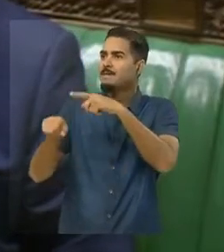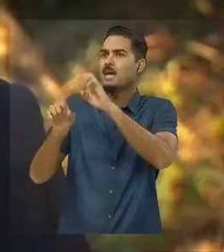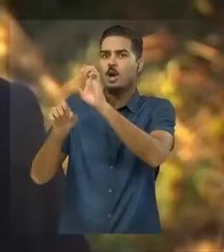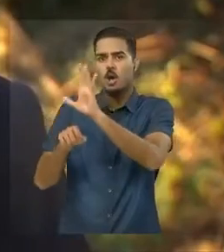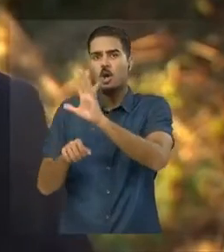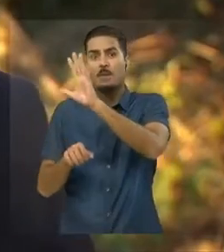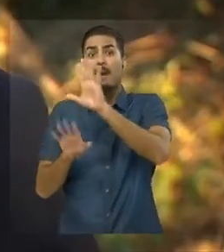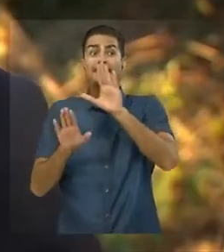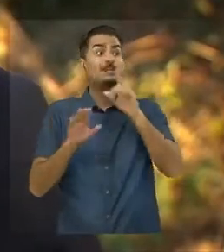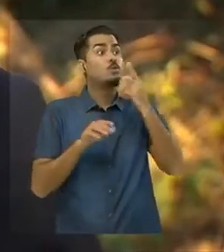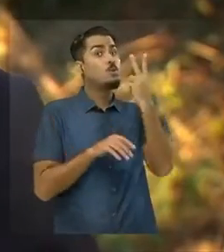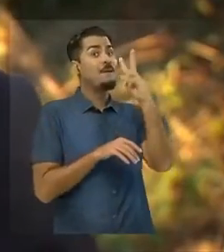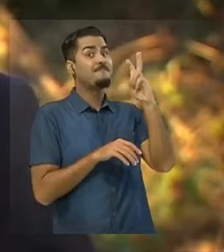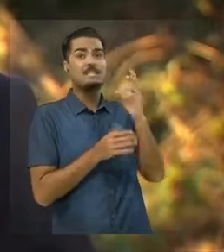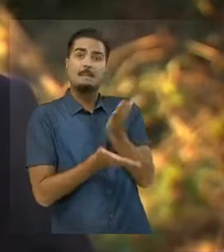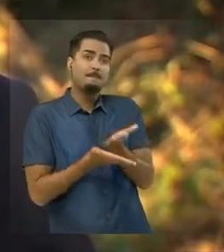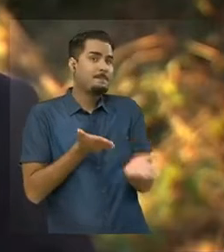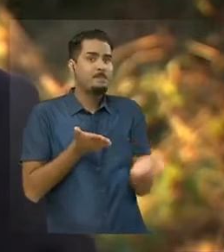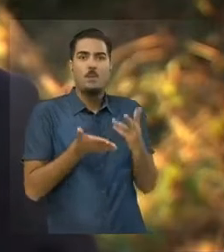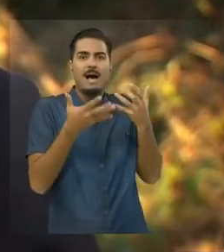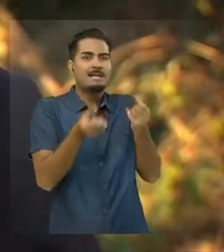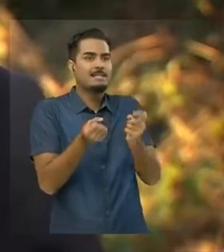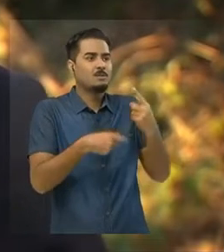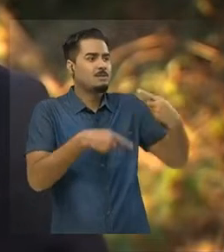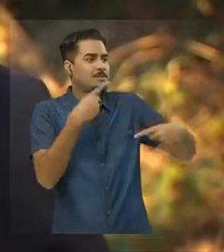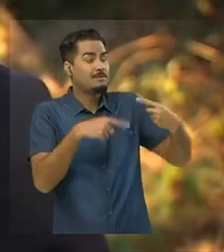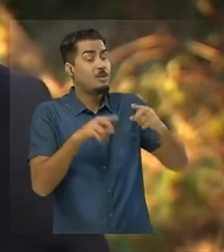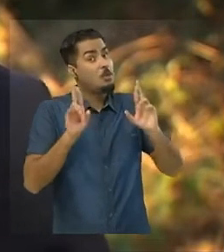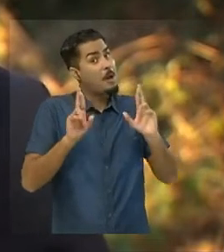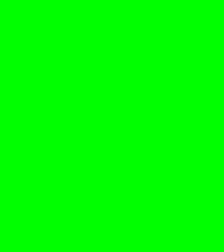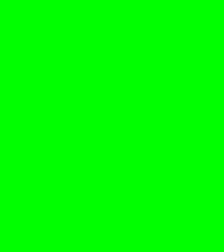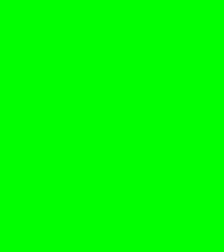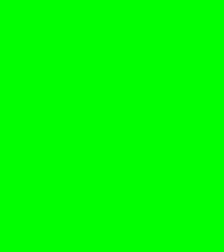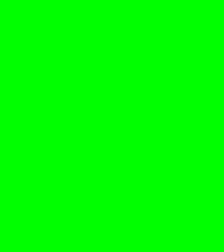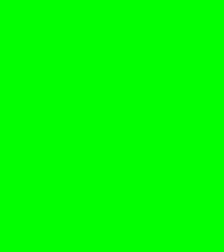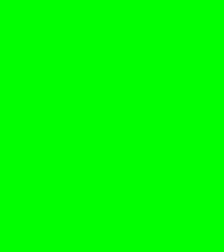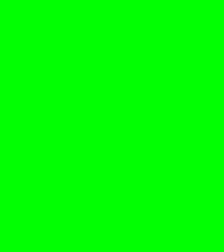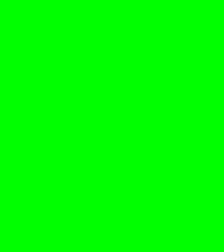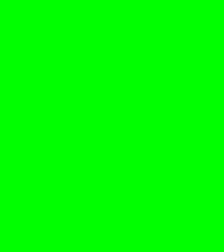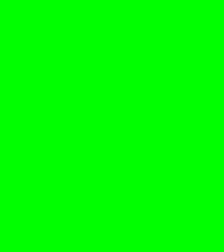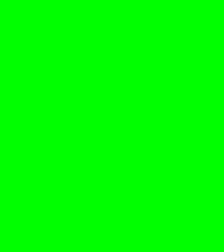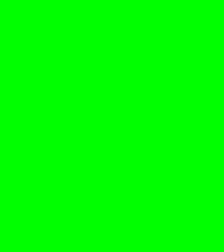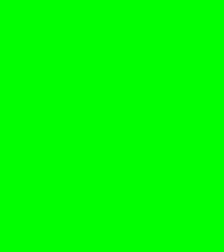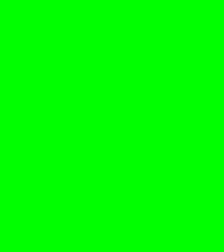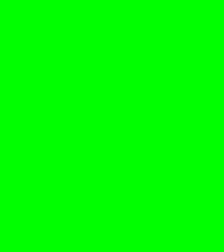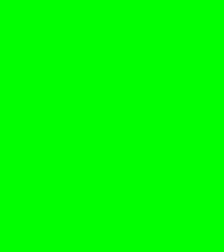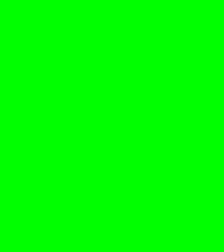dos Representantes, passe hoje na terceira tentativa.